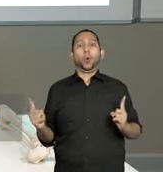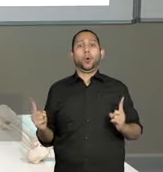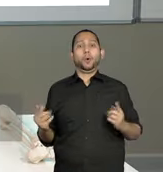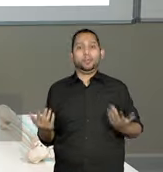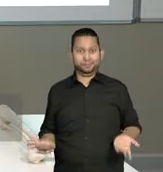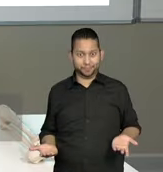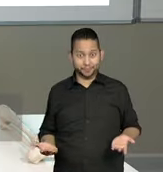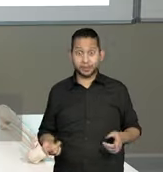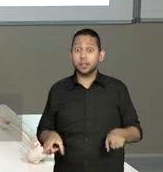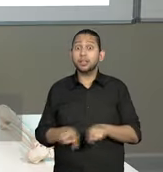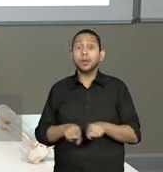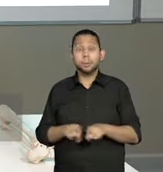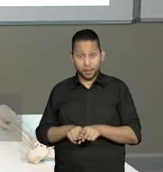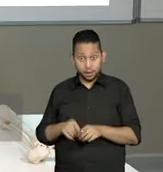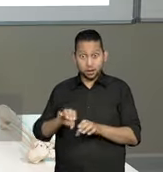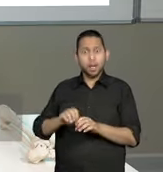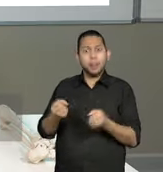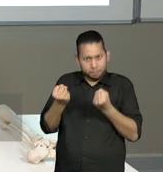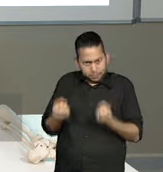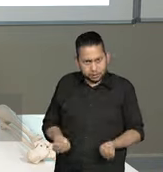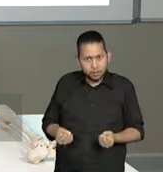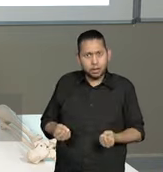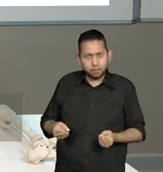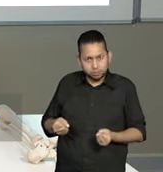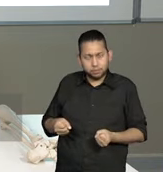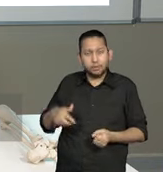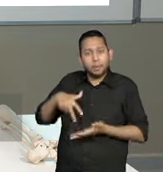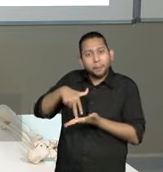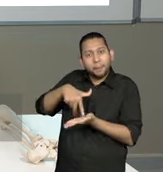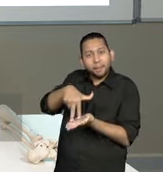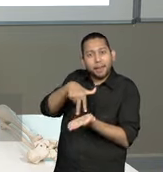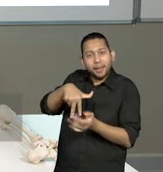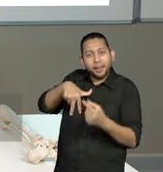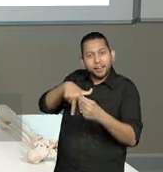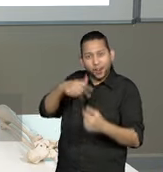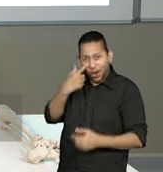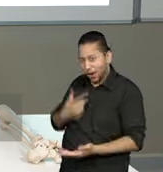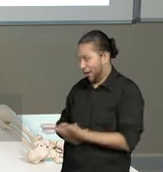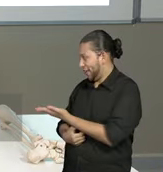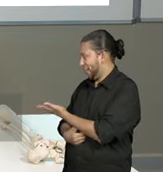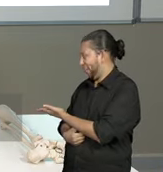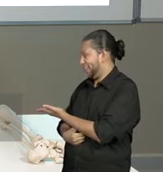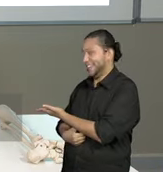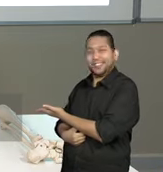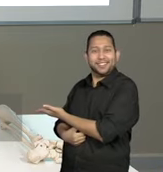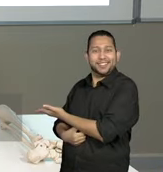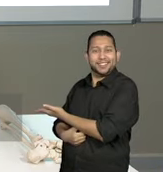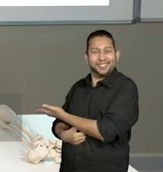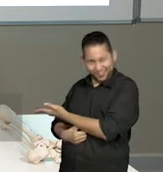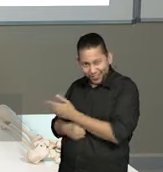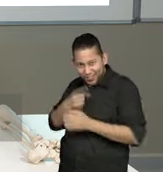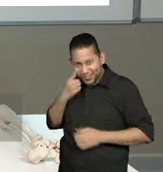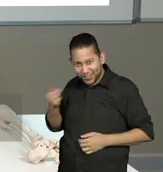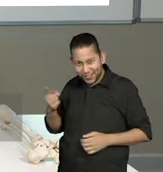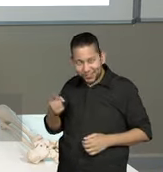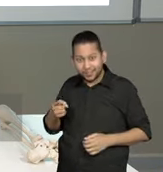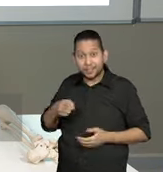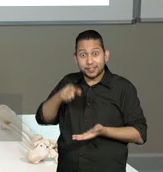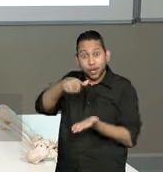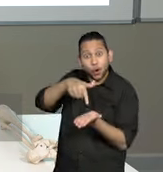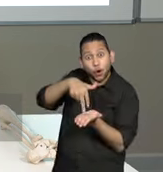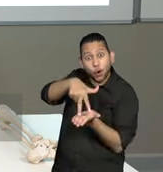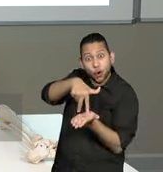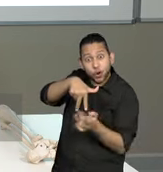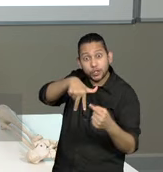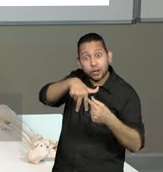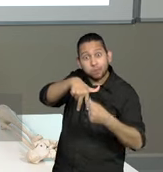e chega a ser pesado esse osso, tá? Que é o osso da nossa coxa, tá? Você tem um osso na sua coxa